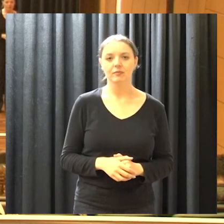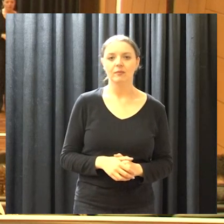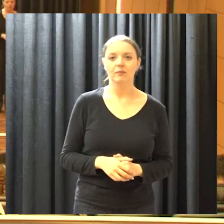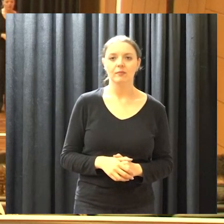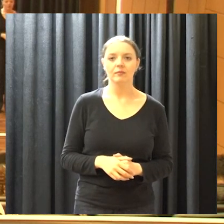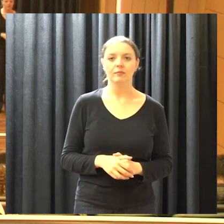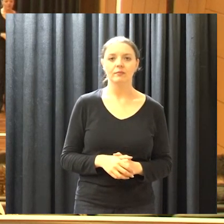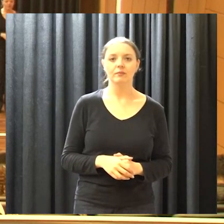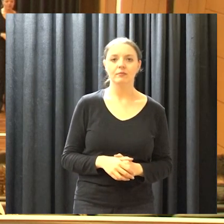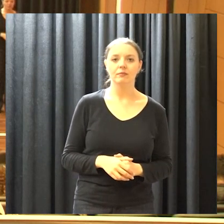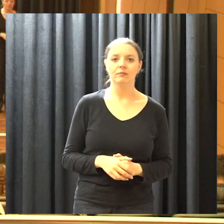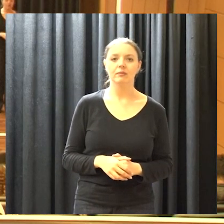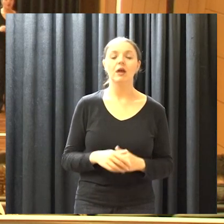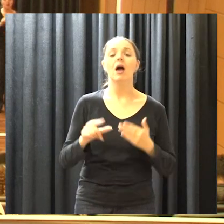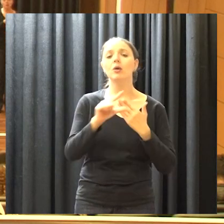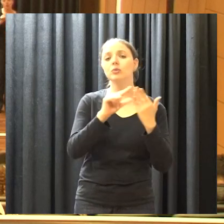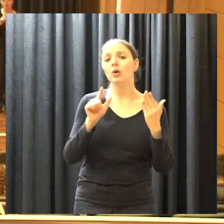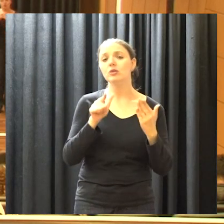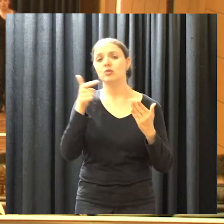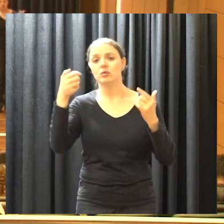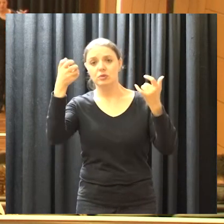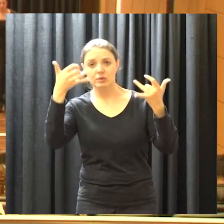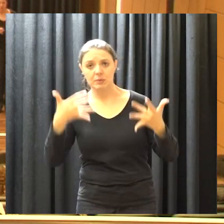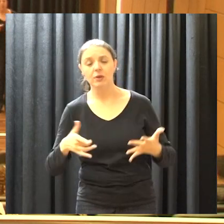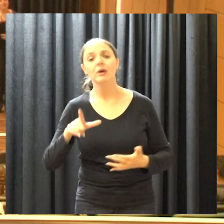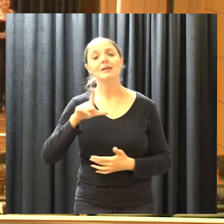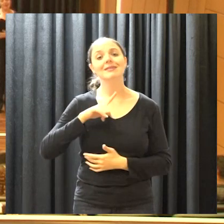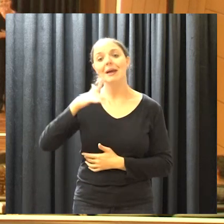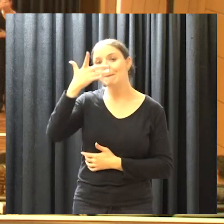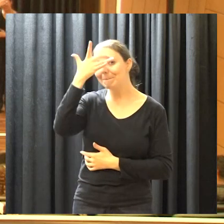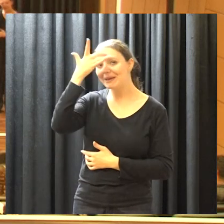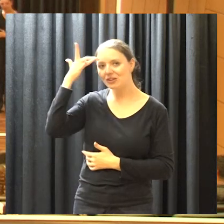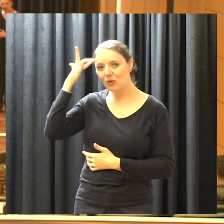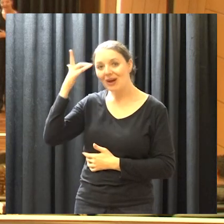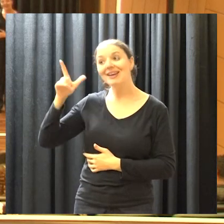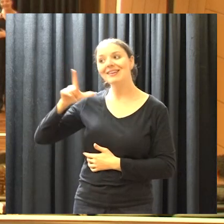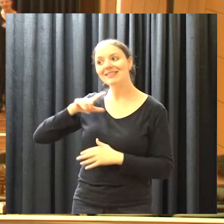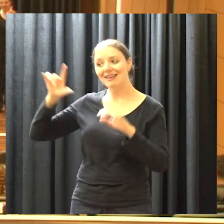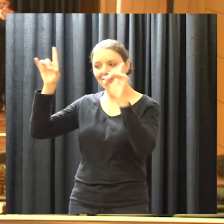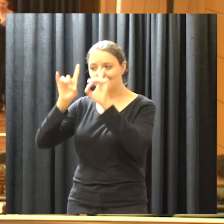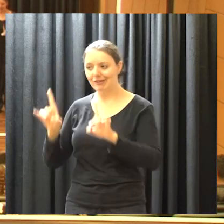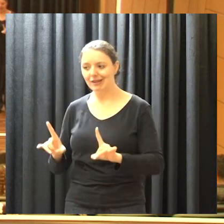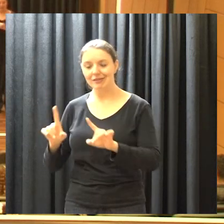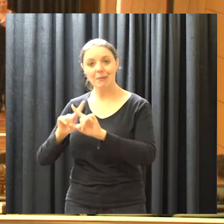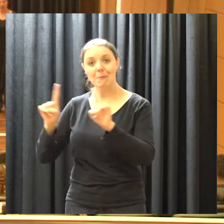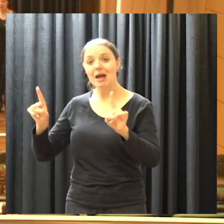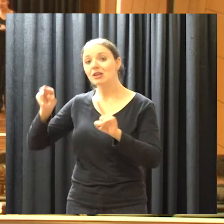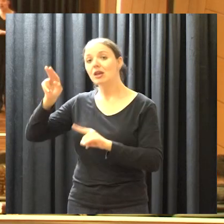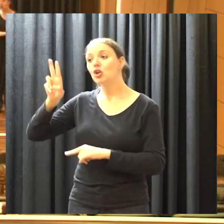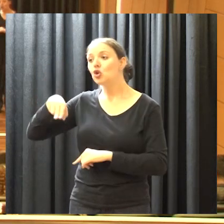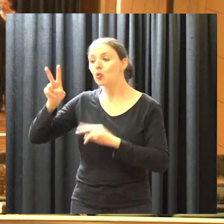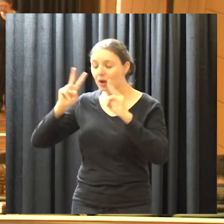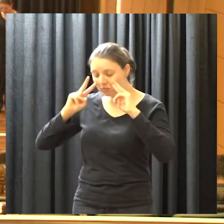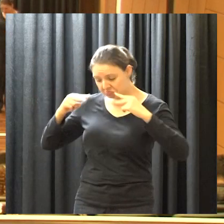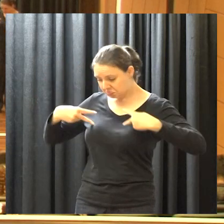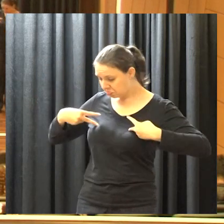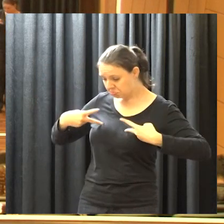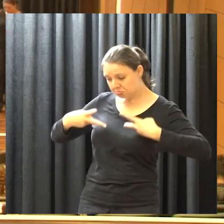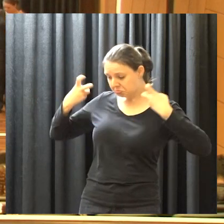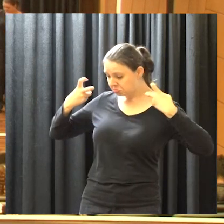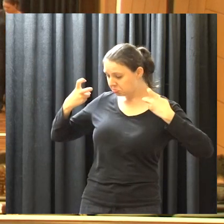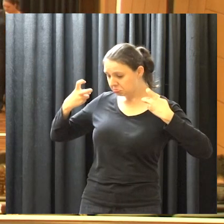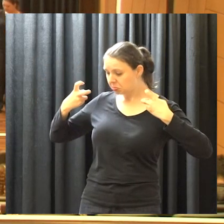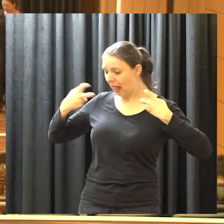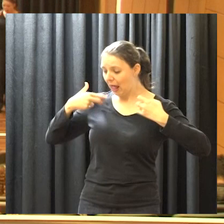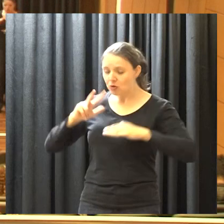pessoas descritivamente com deficiência que nunca se identificaram ou se identificarão como pessoas politicamente